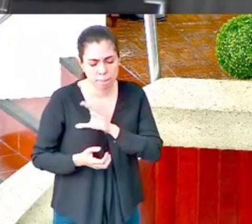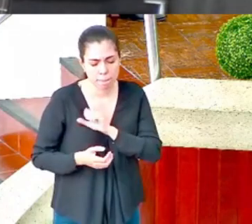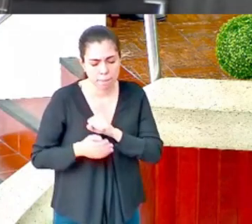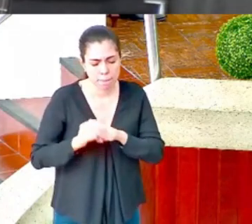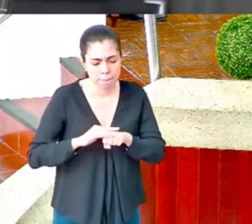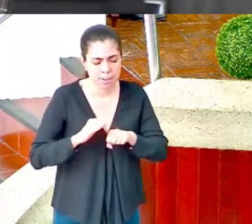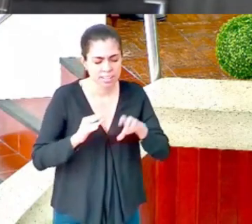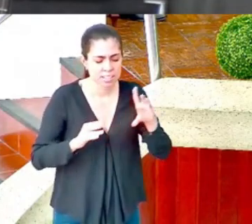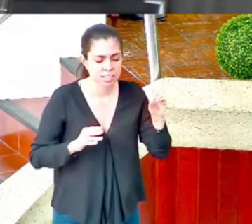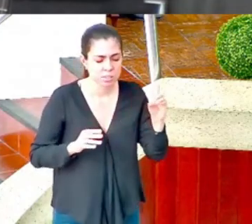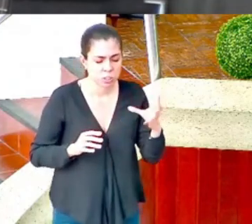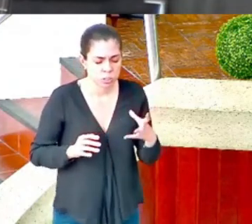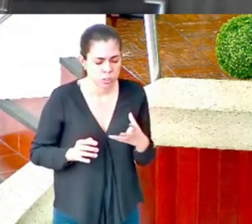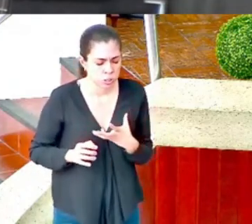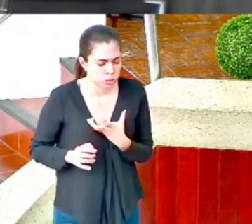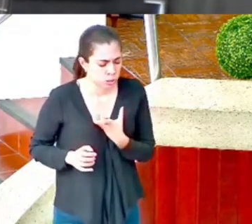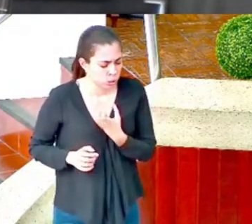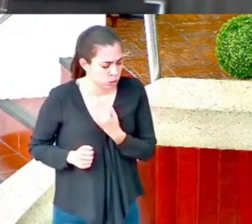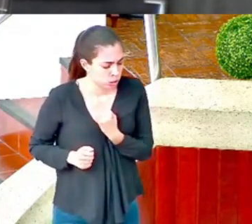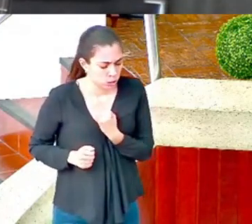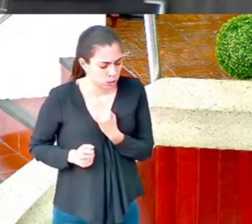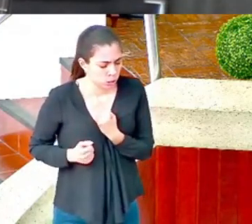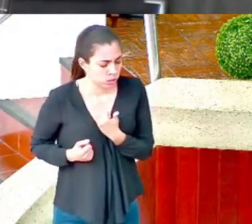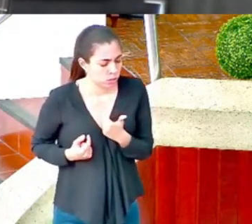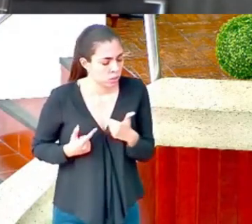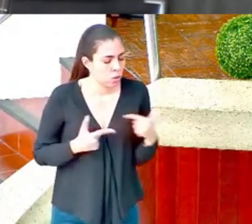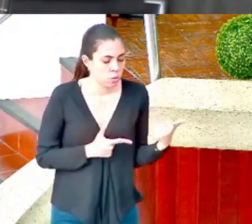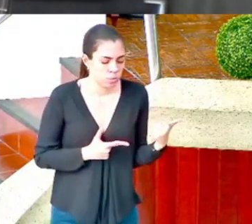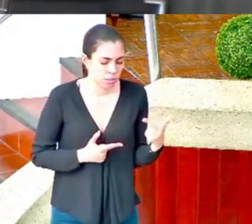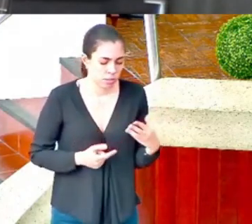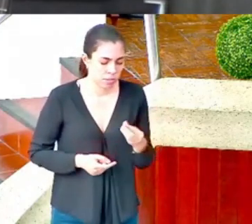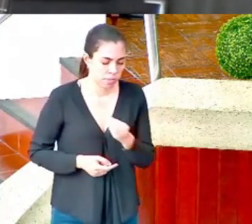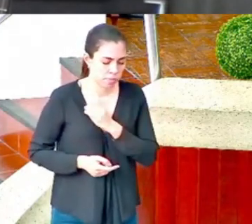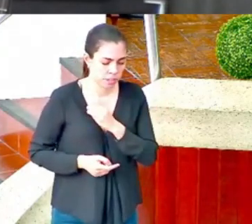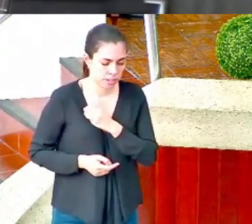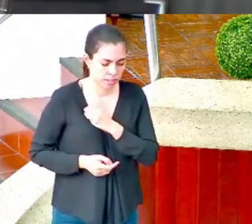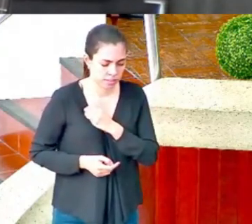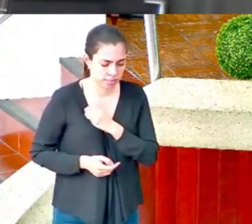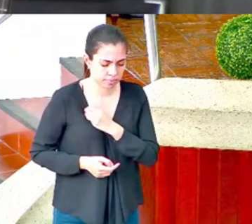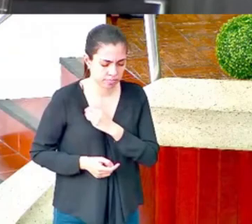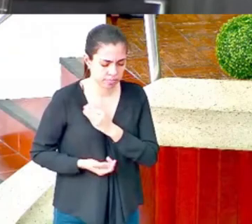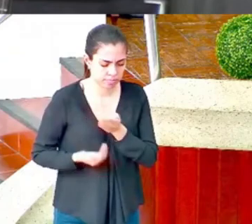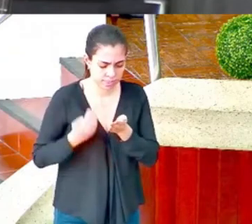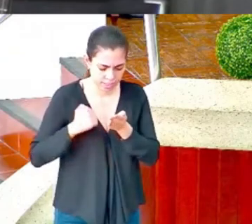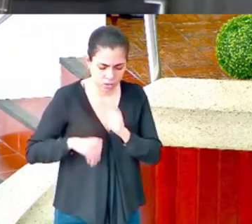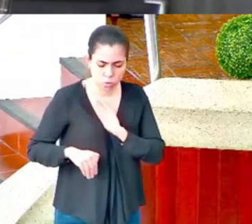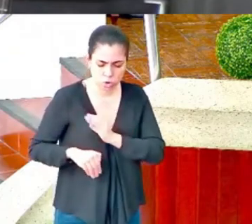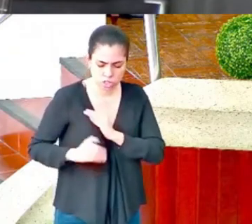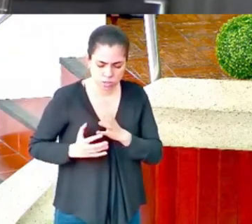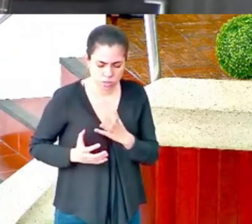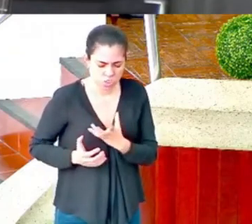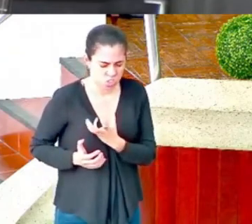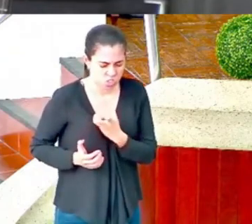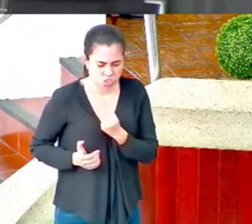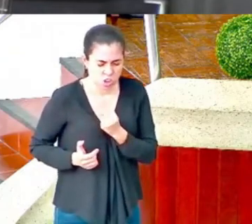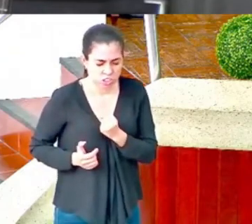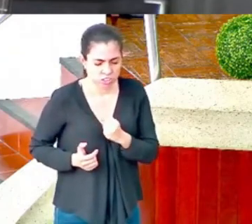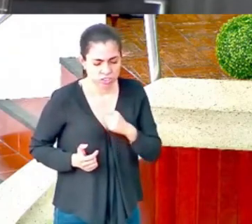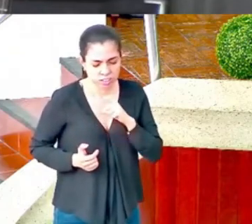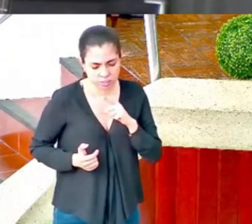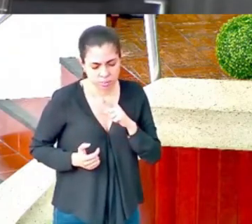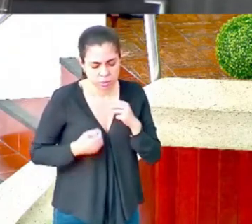temos odiado, e passemos a nos afastar mais dele do que temos nos afastado, e que